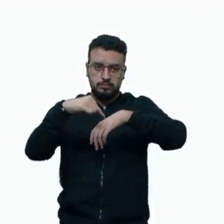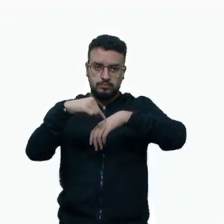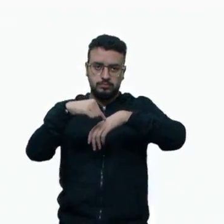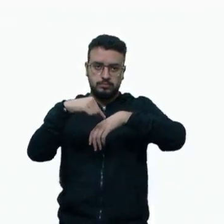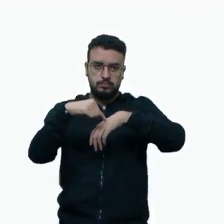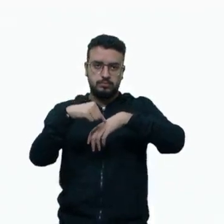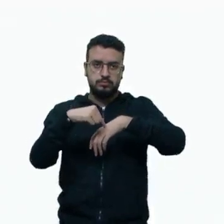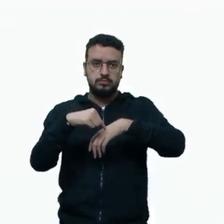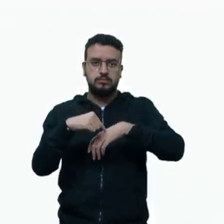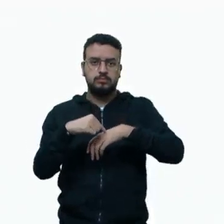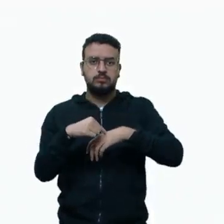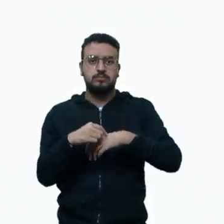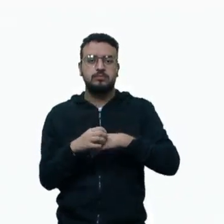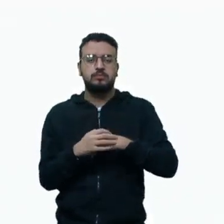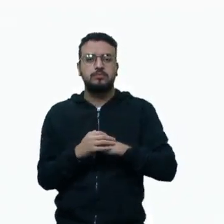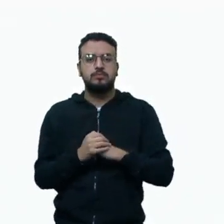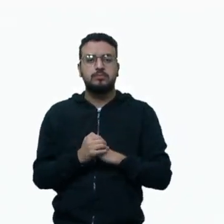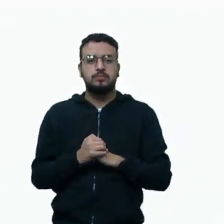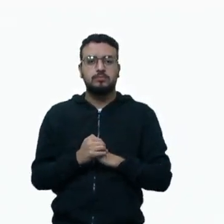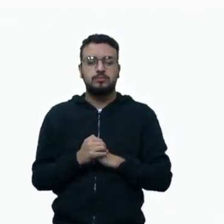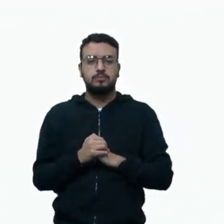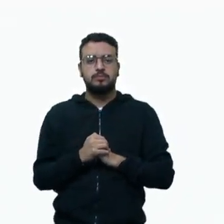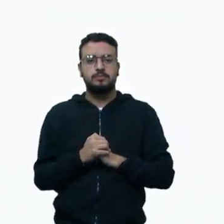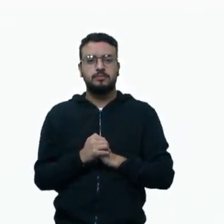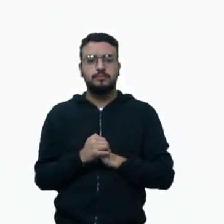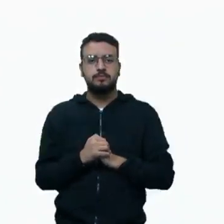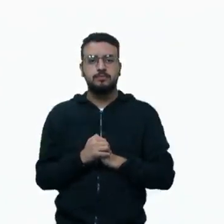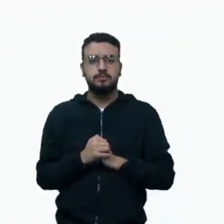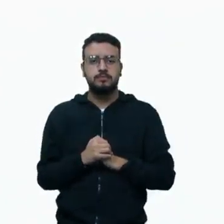arco P